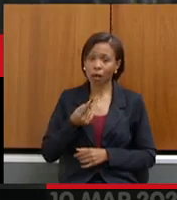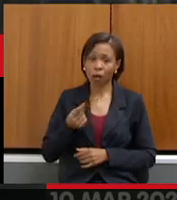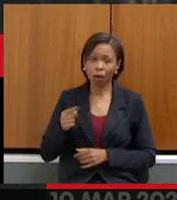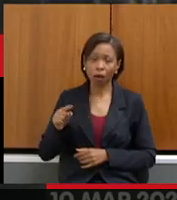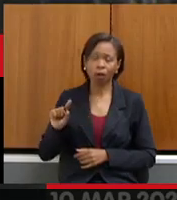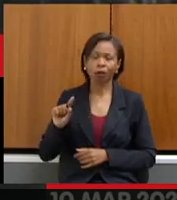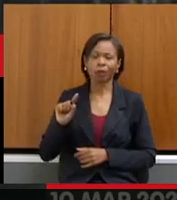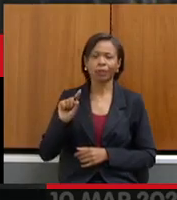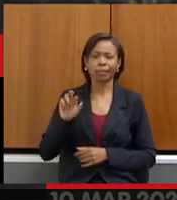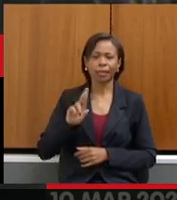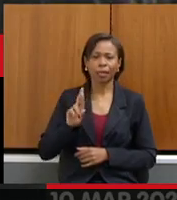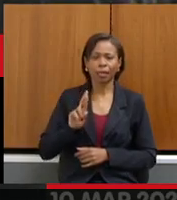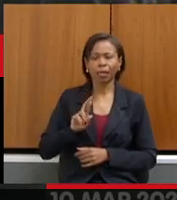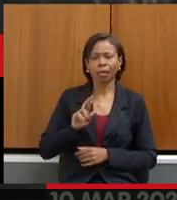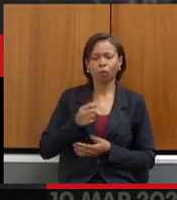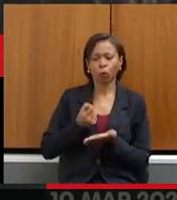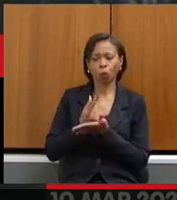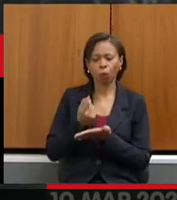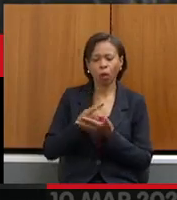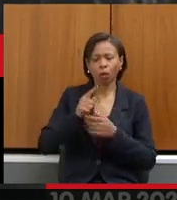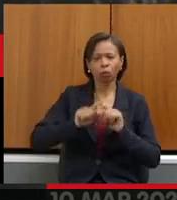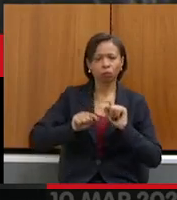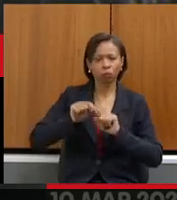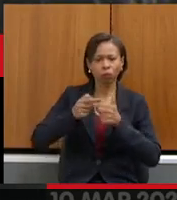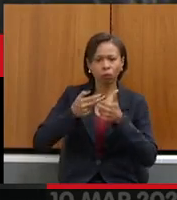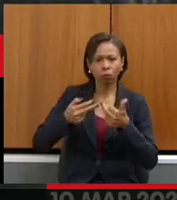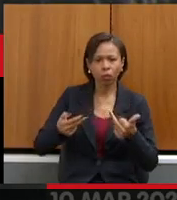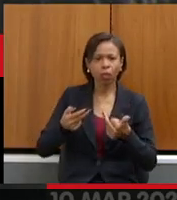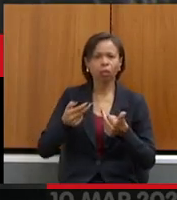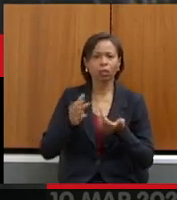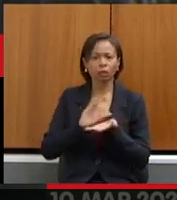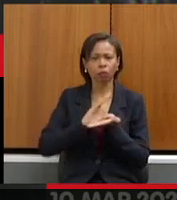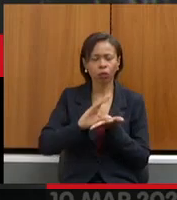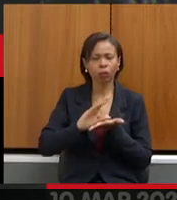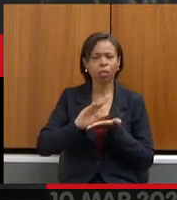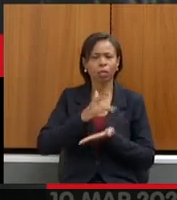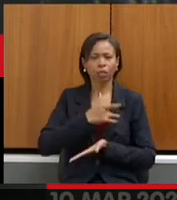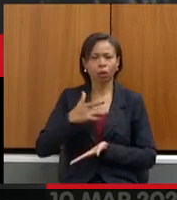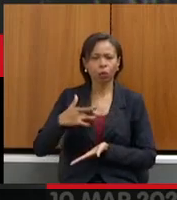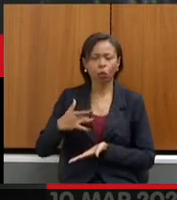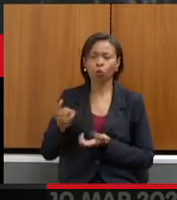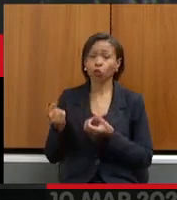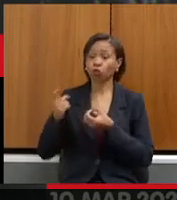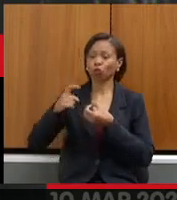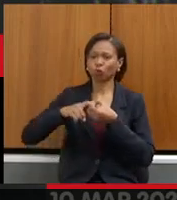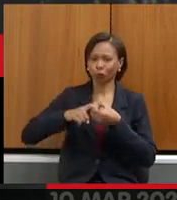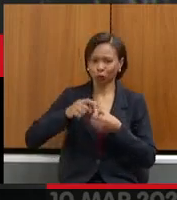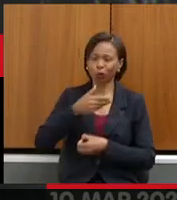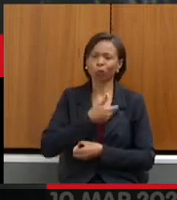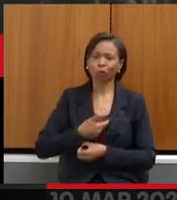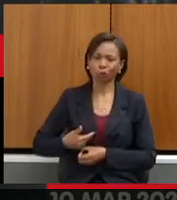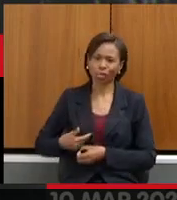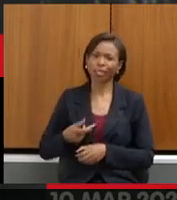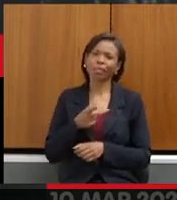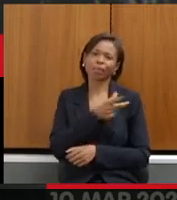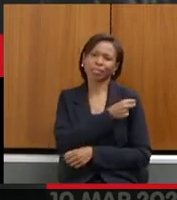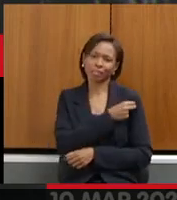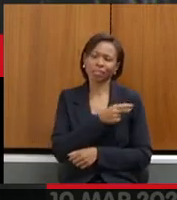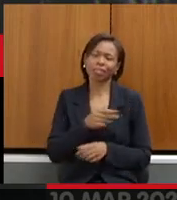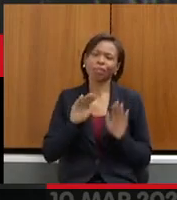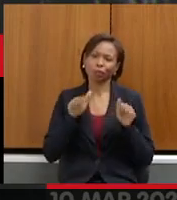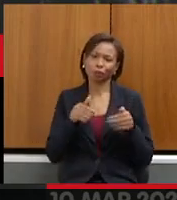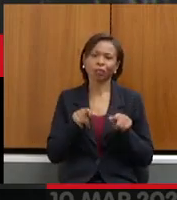investimentos em saúde devolvidos ao estado e também vacina eu quero saudar os